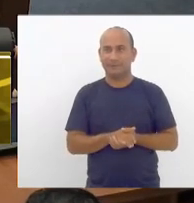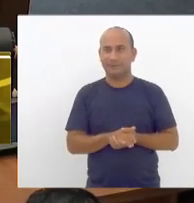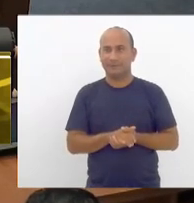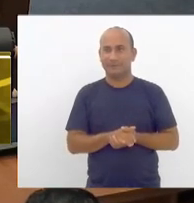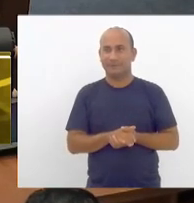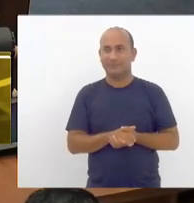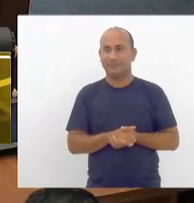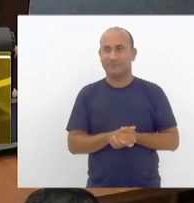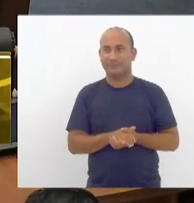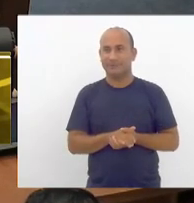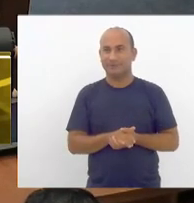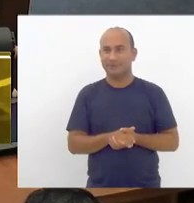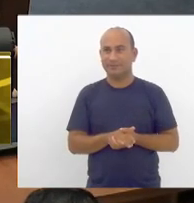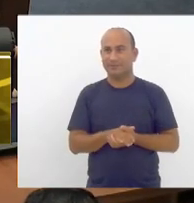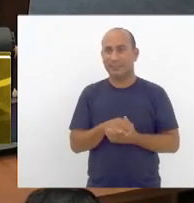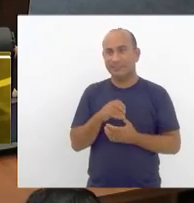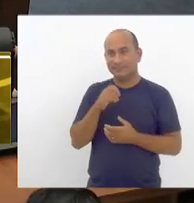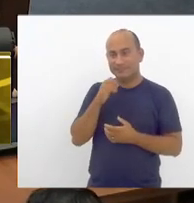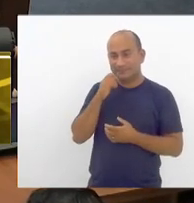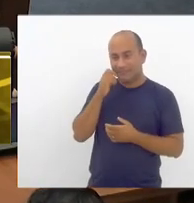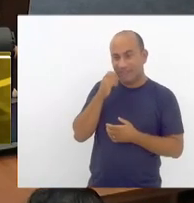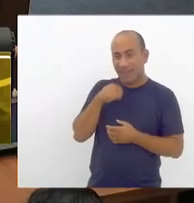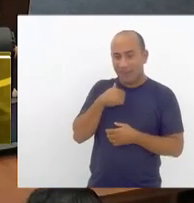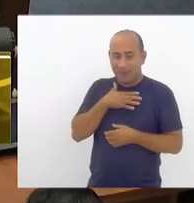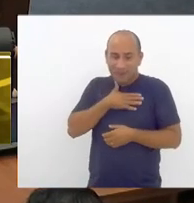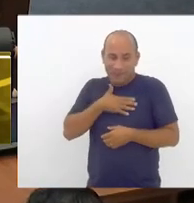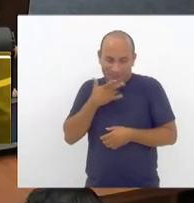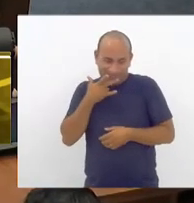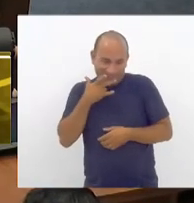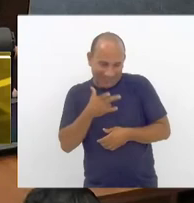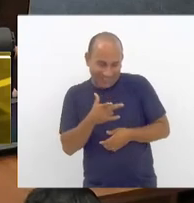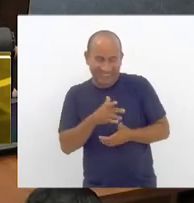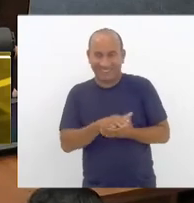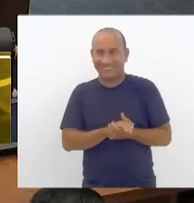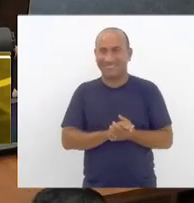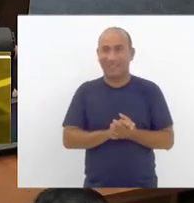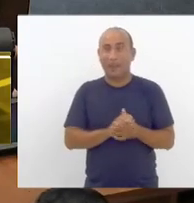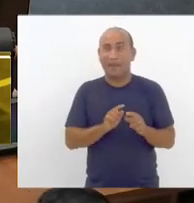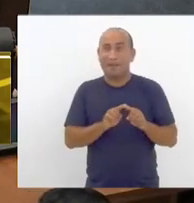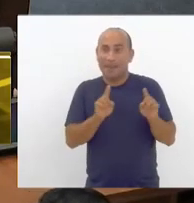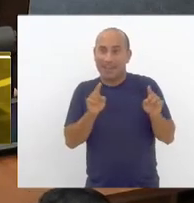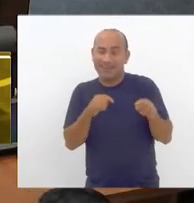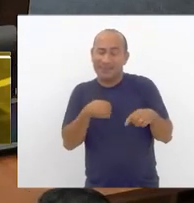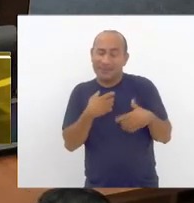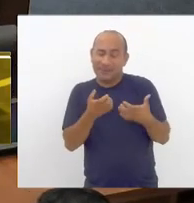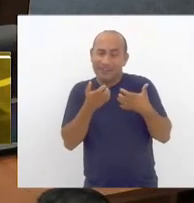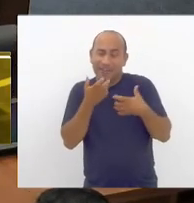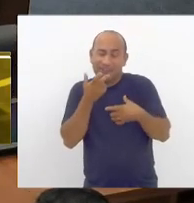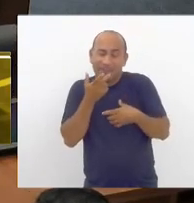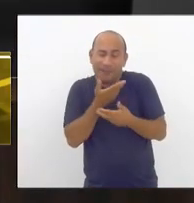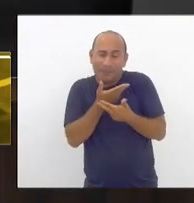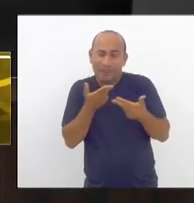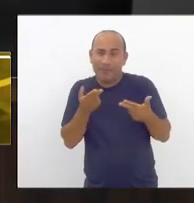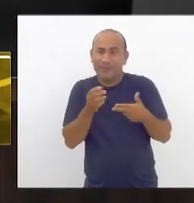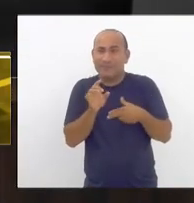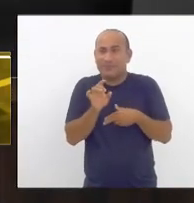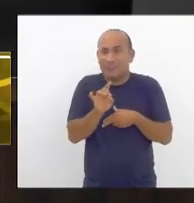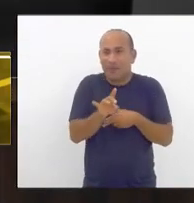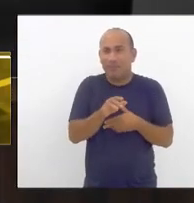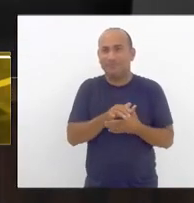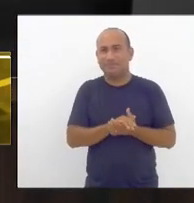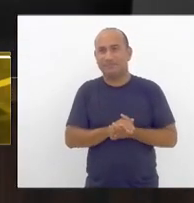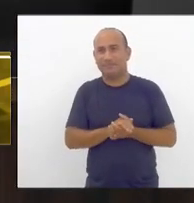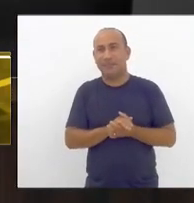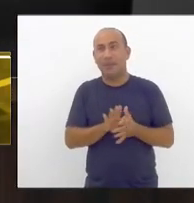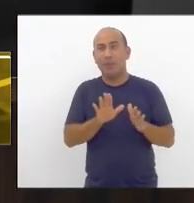Fernando vai ficar envergonhado que eu gosto de falar mas eu só queria falar uma coisa assim quando